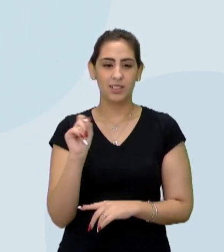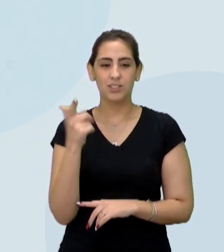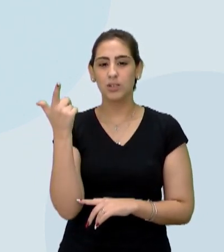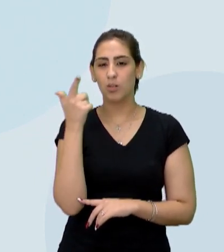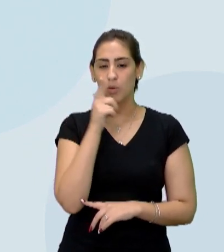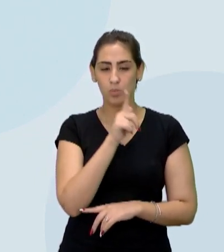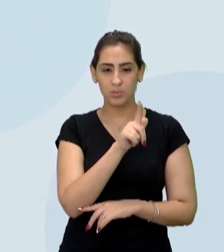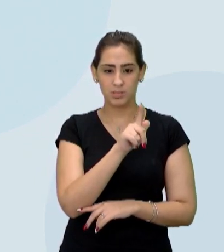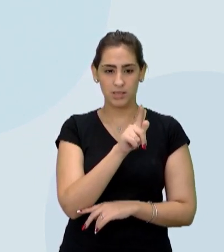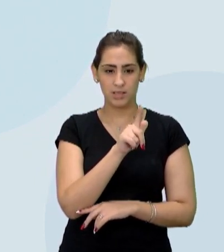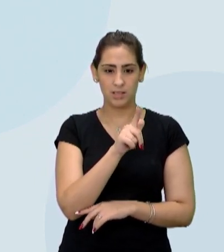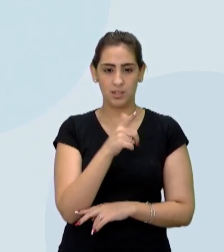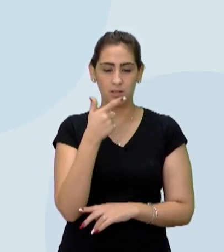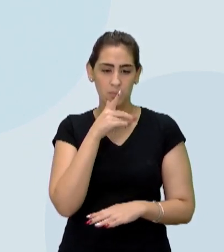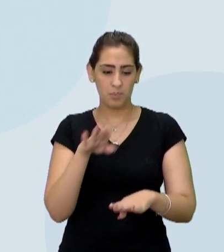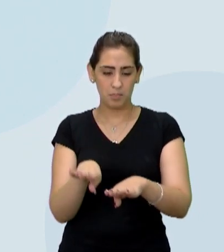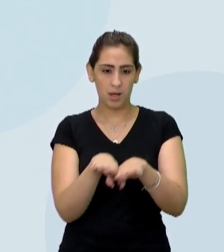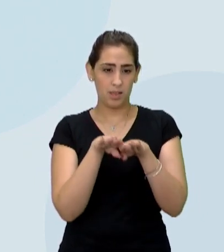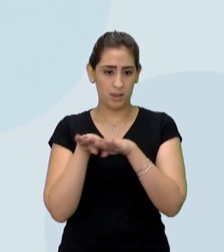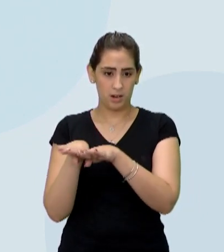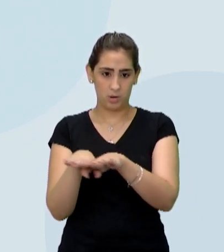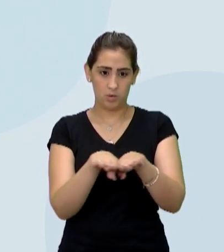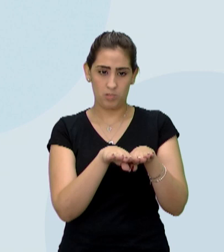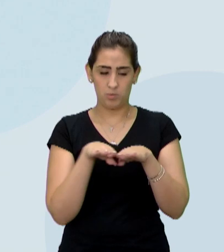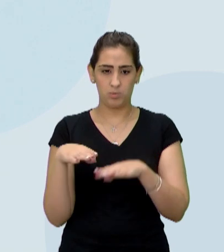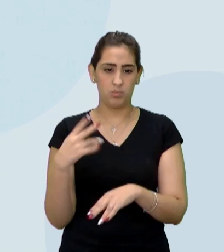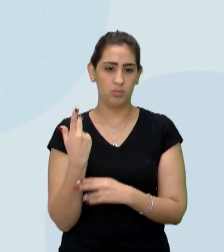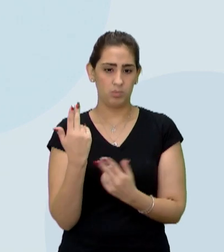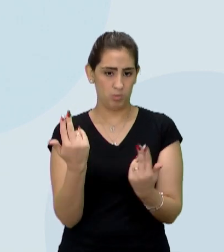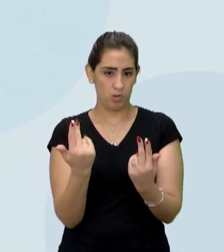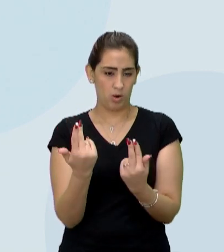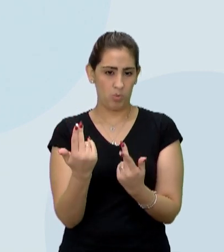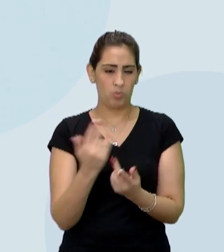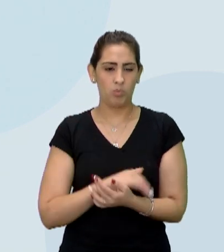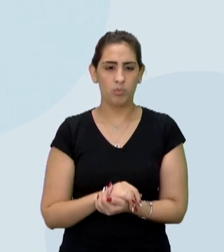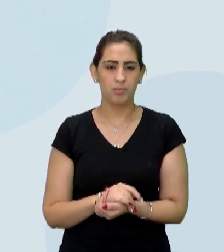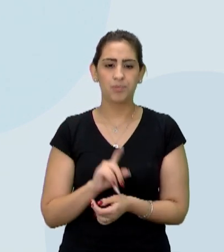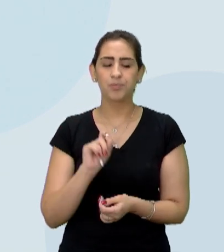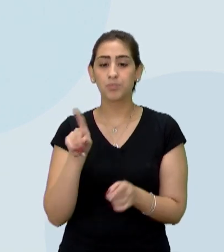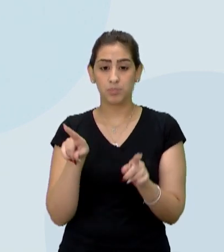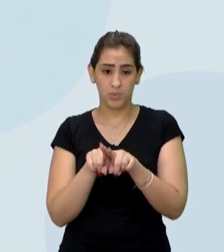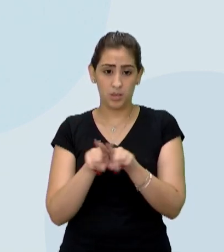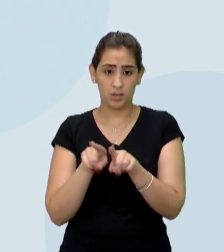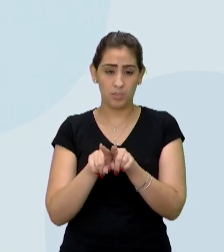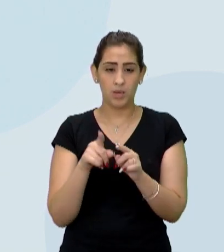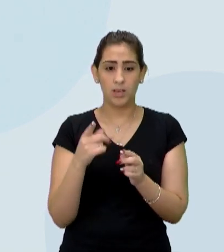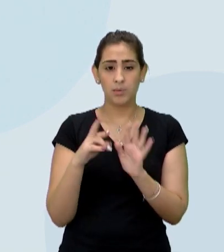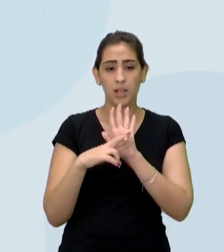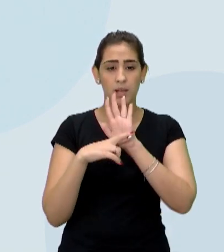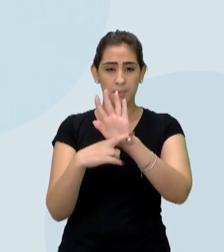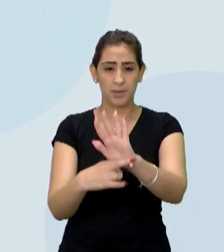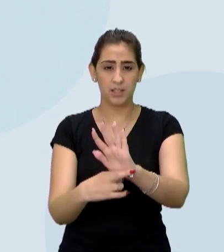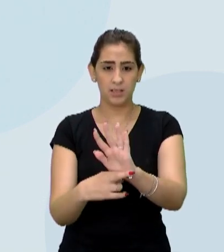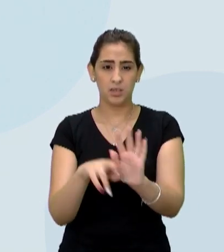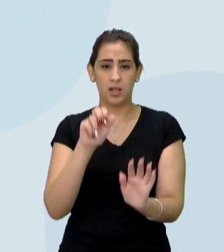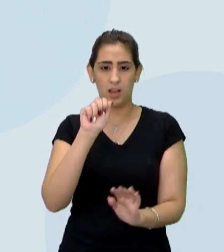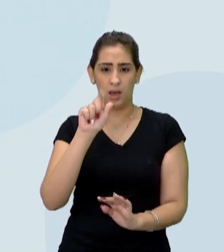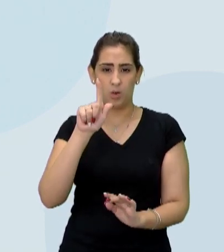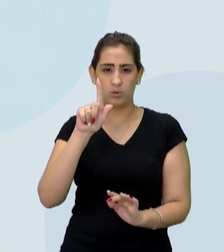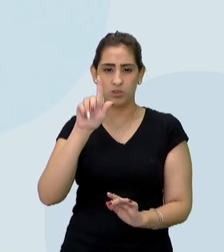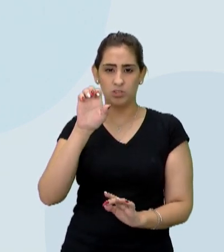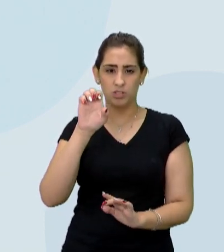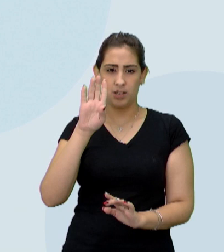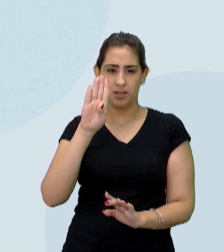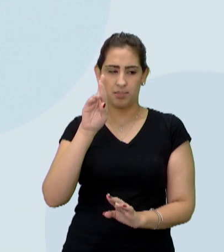consiga perceber um padrão aí. Esse padrão pode ser um ciclo, como pode ser também, né, uma representação algébrica, ele possuir